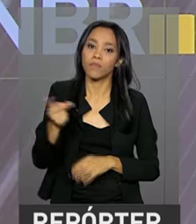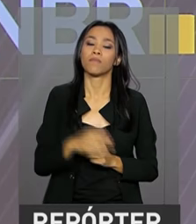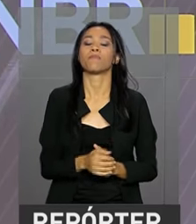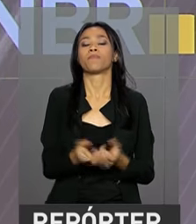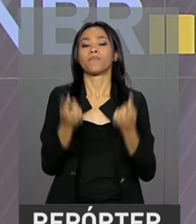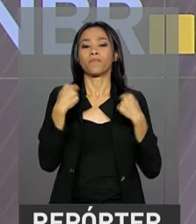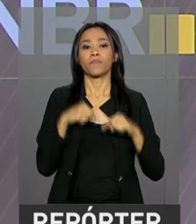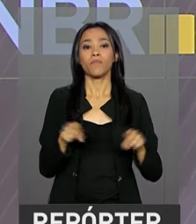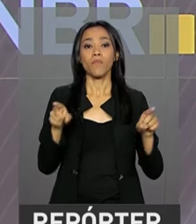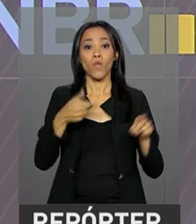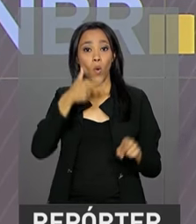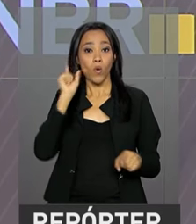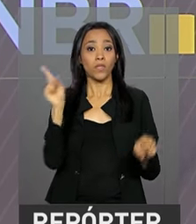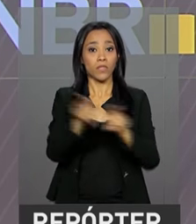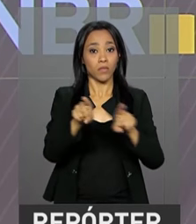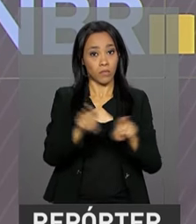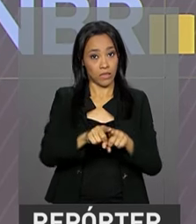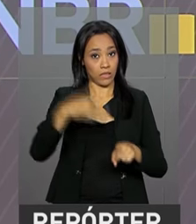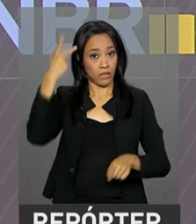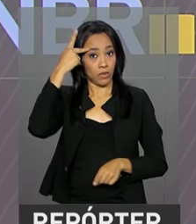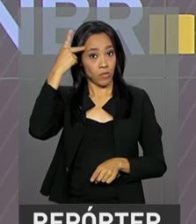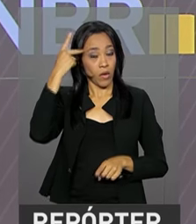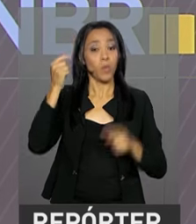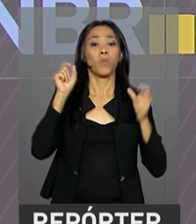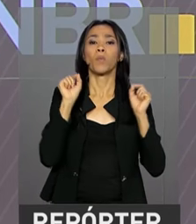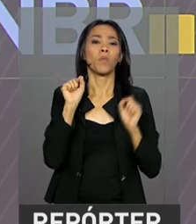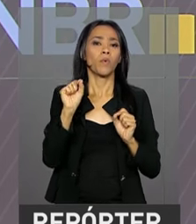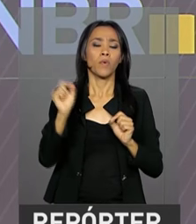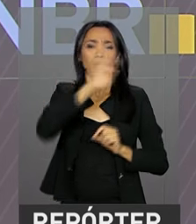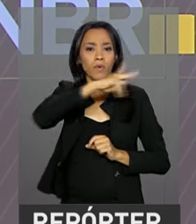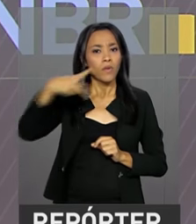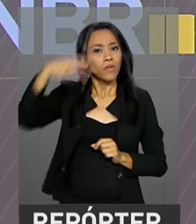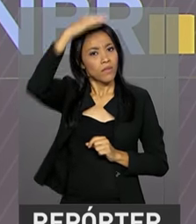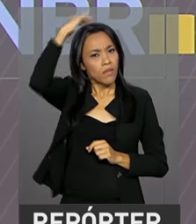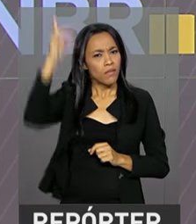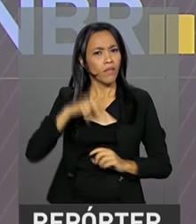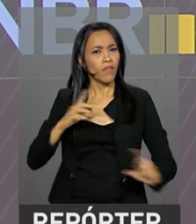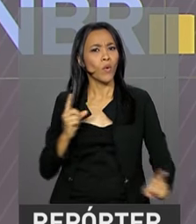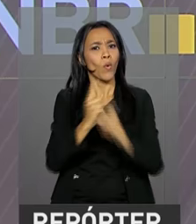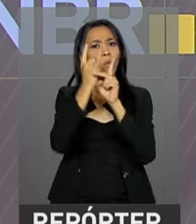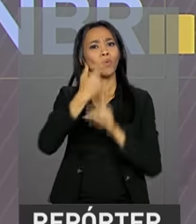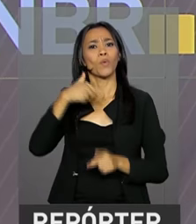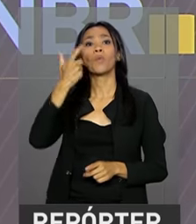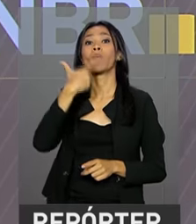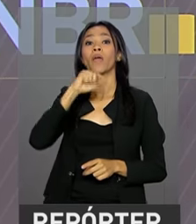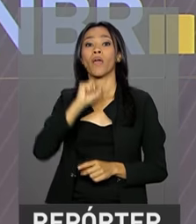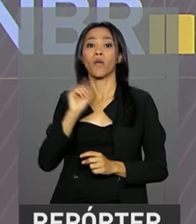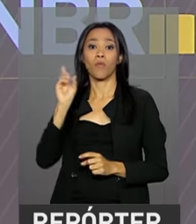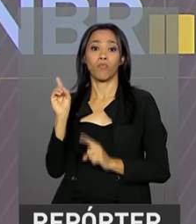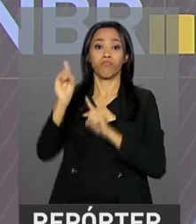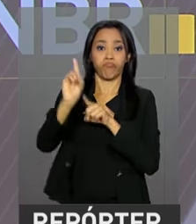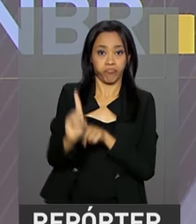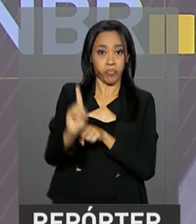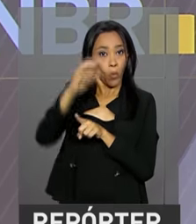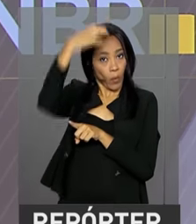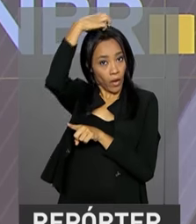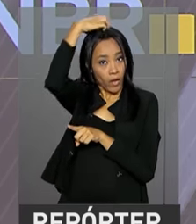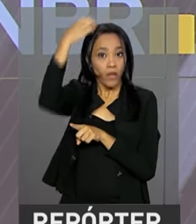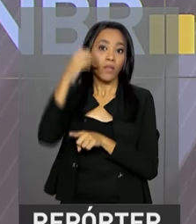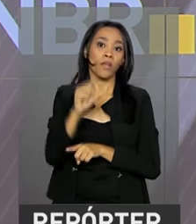ontem também em são paulo presidente michel temer teve outro encontro com o rei da suécia e líderes empresariais